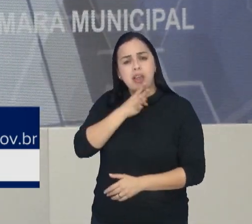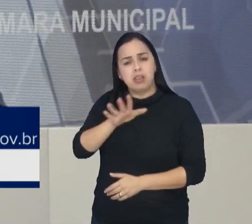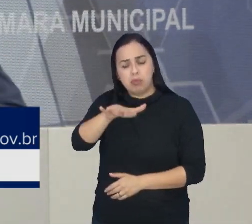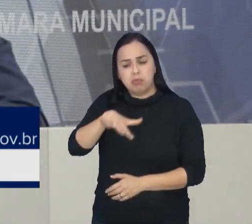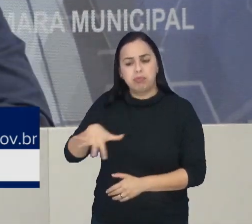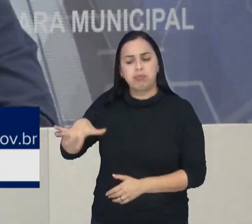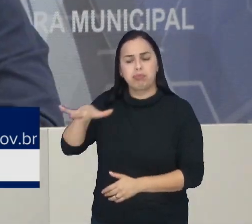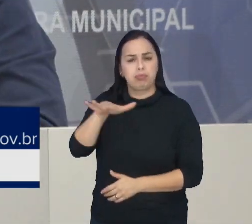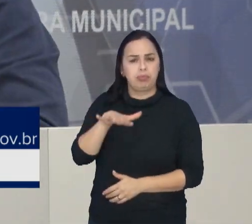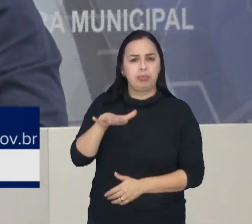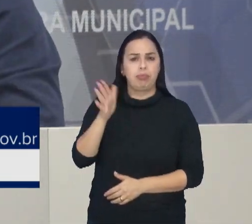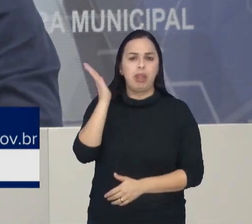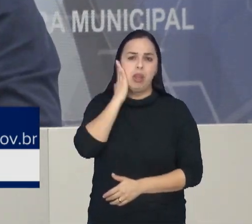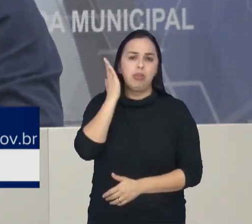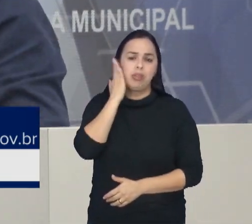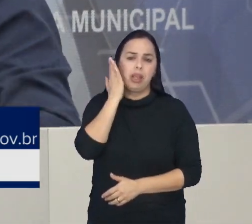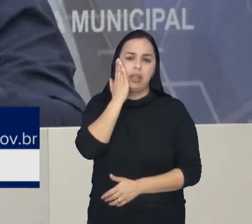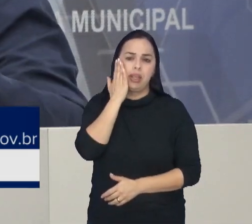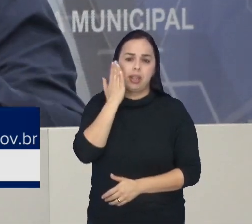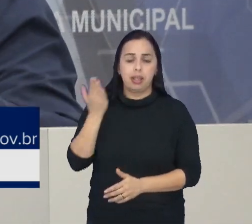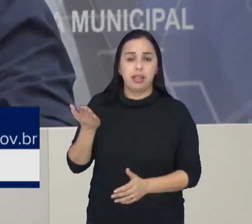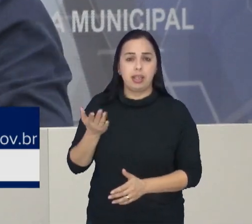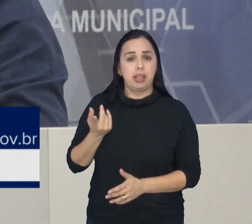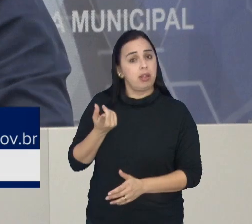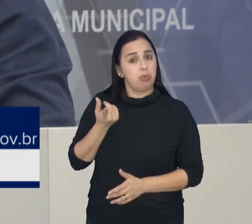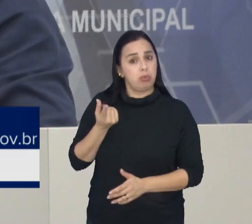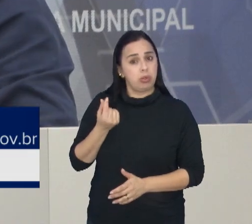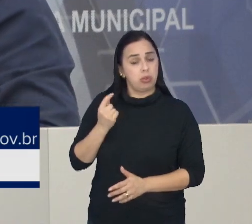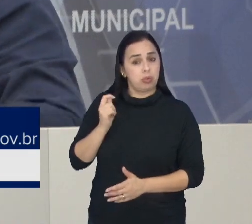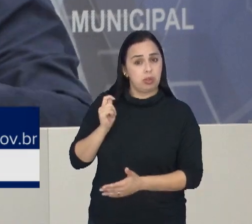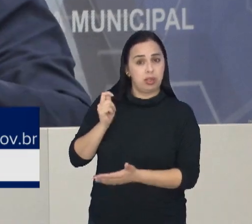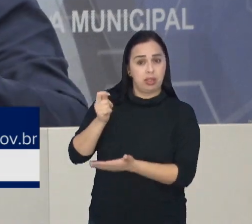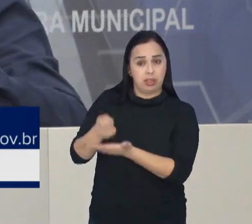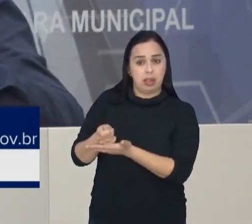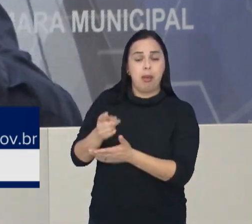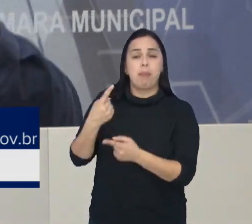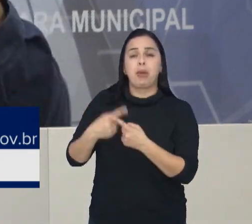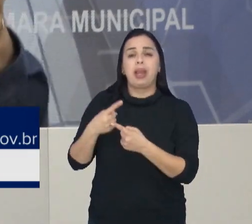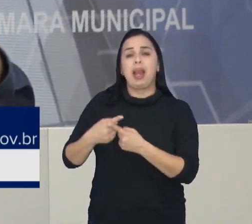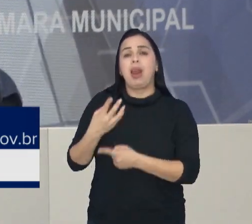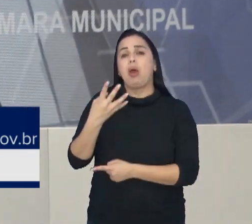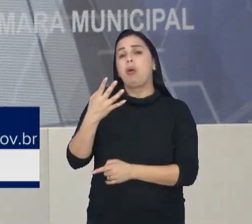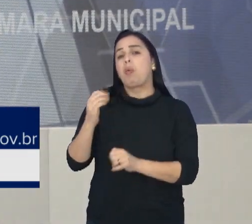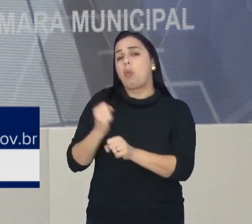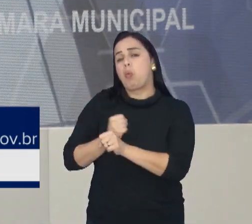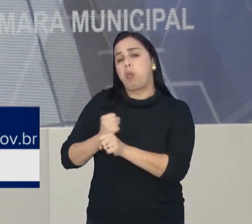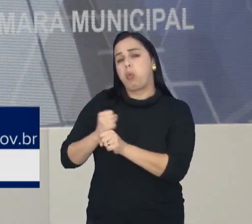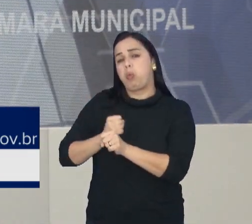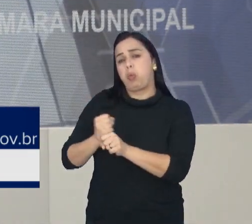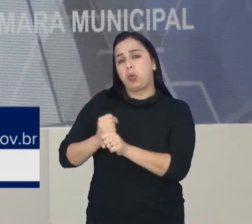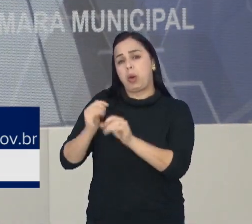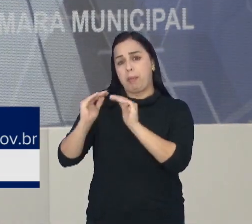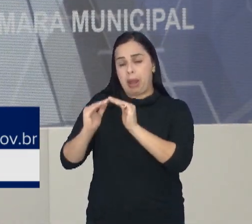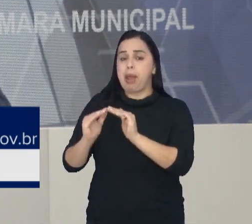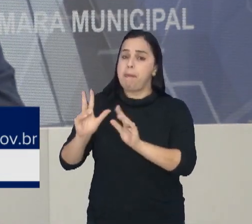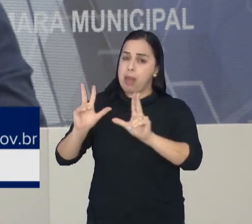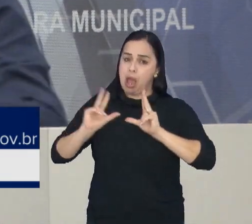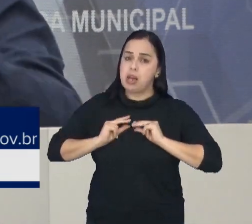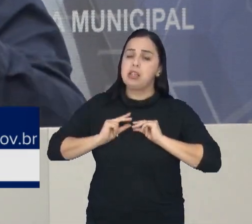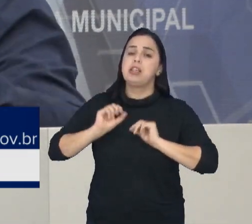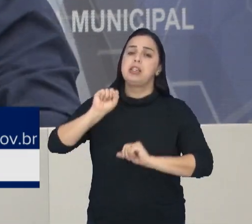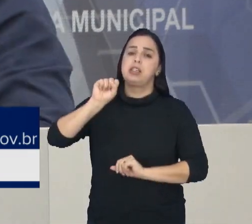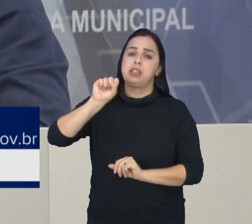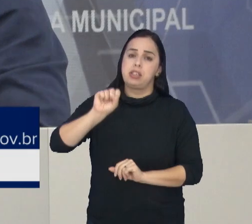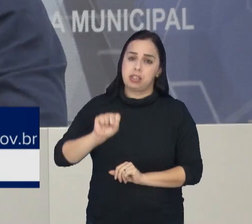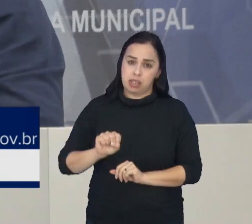sei que ela está contemplada pelos anos que ela está lá, e merece sim receber de